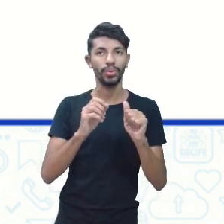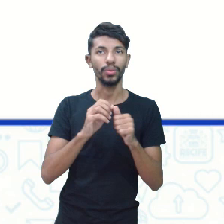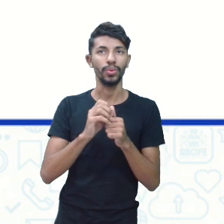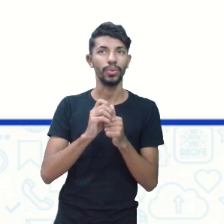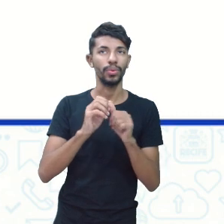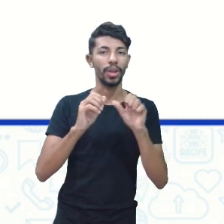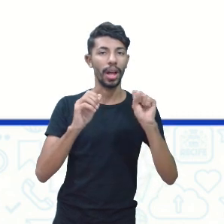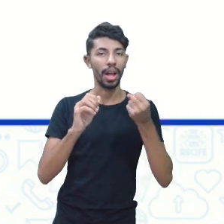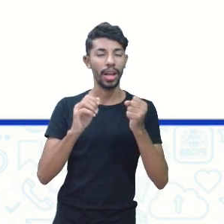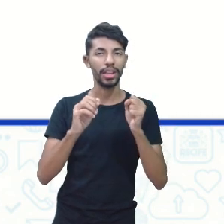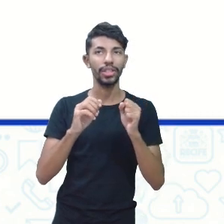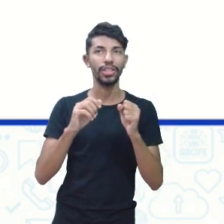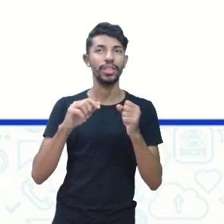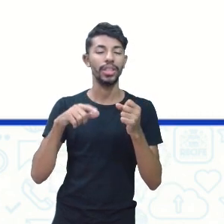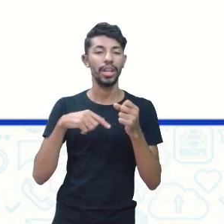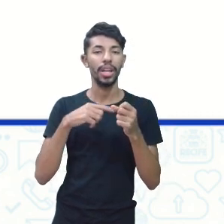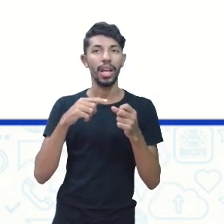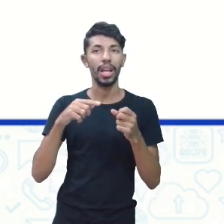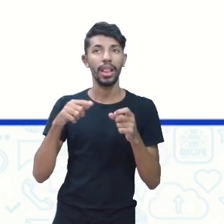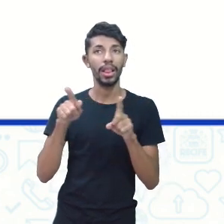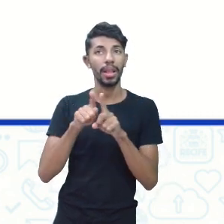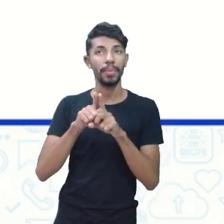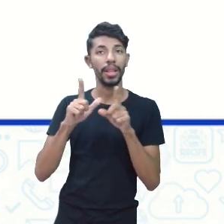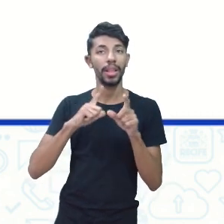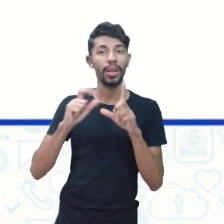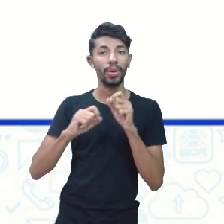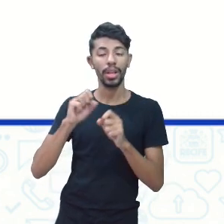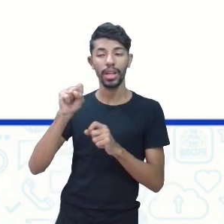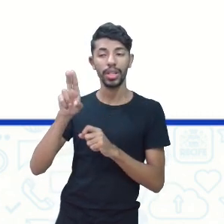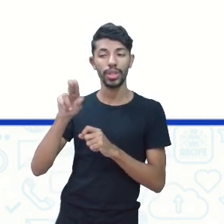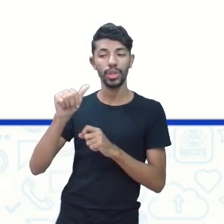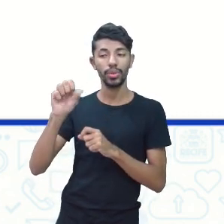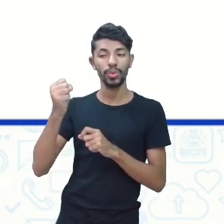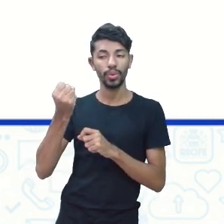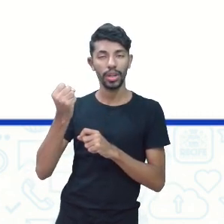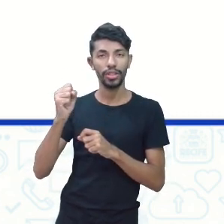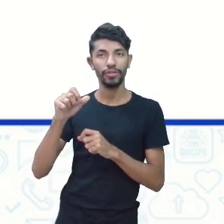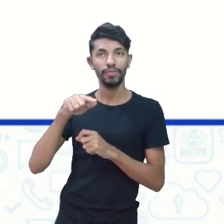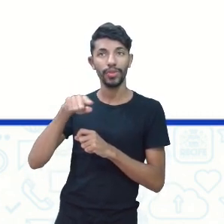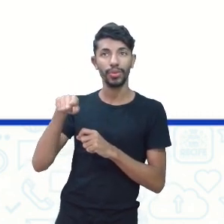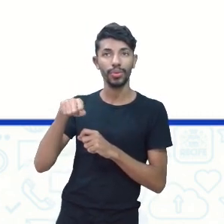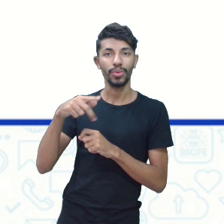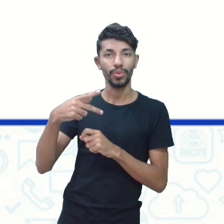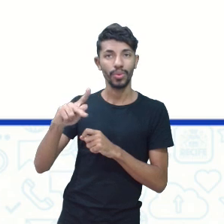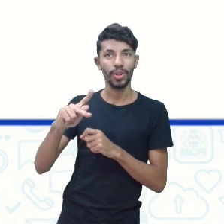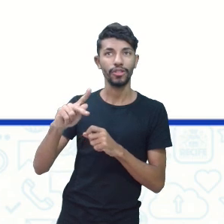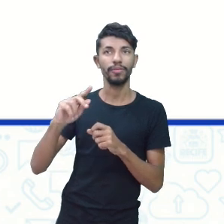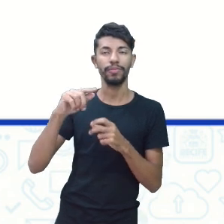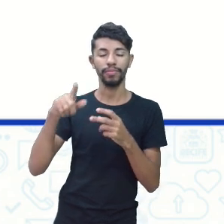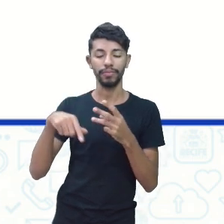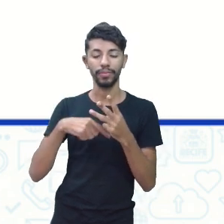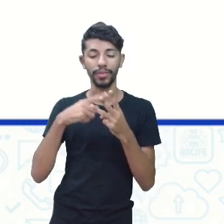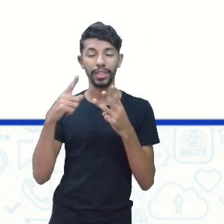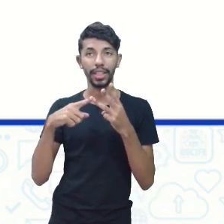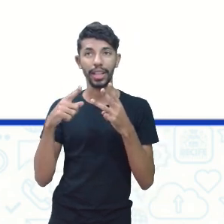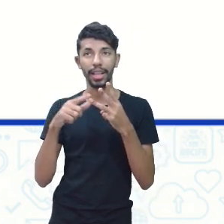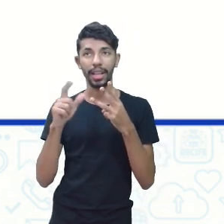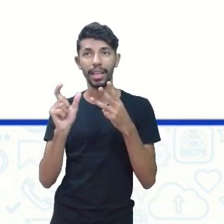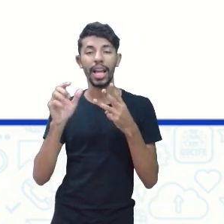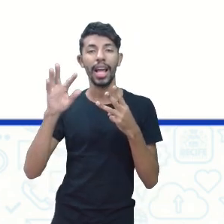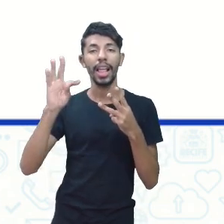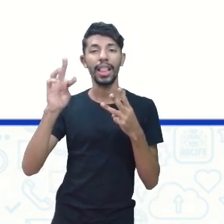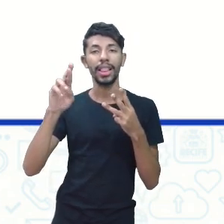classe gramatical pronome também, que é feminino no plural. 3, que é a classe